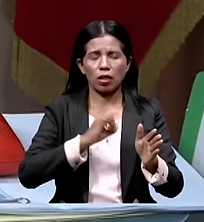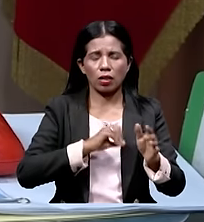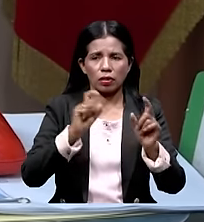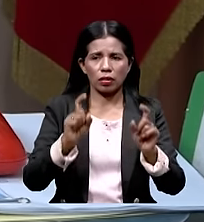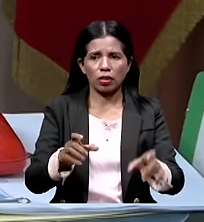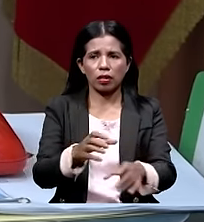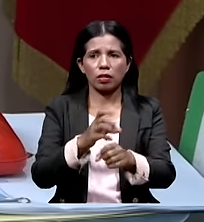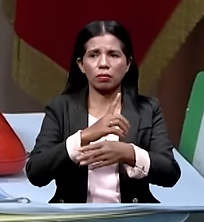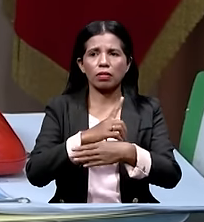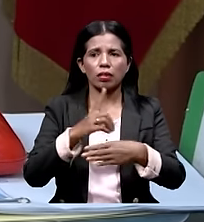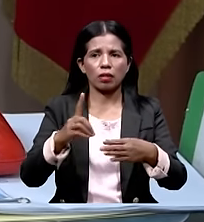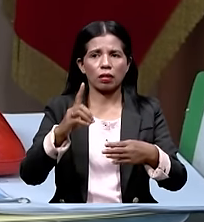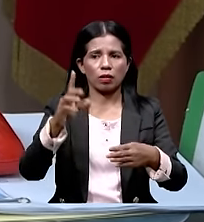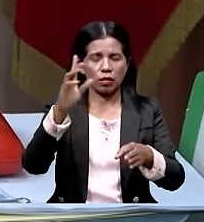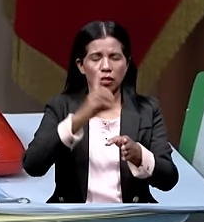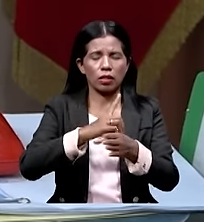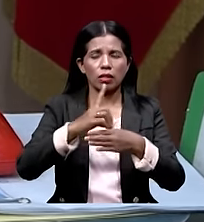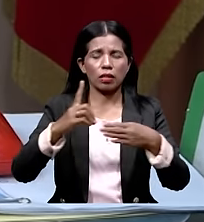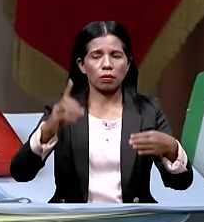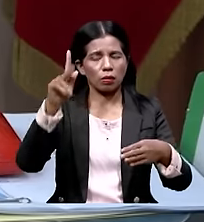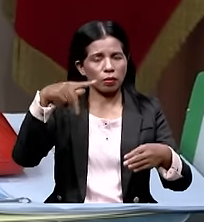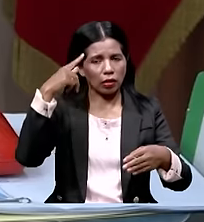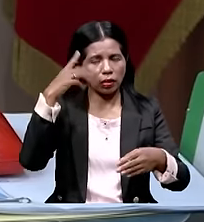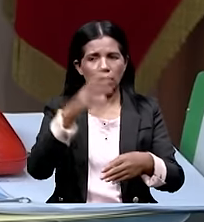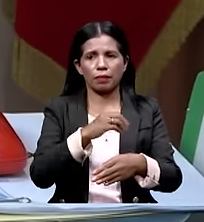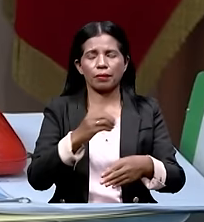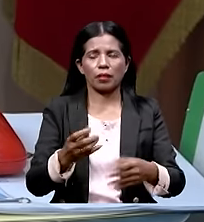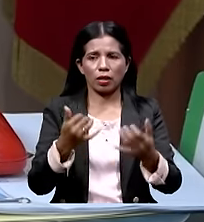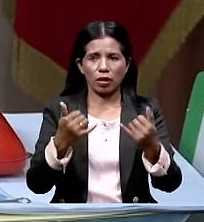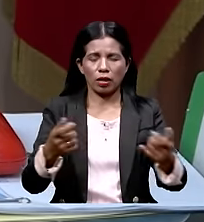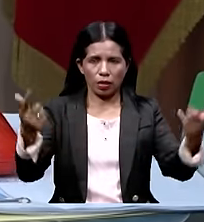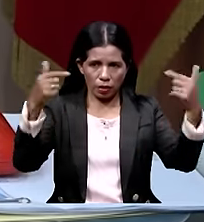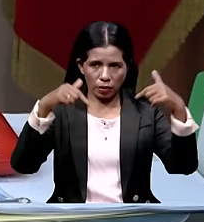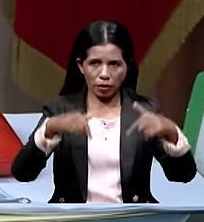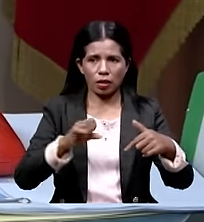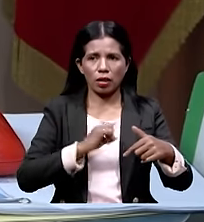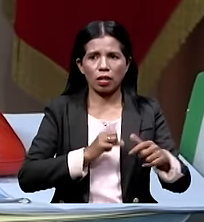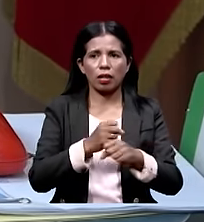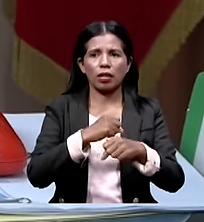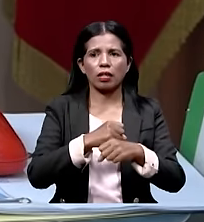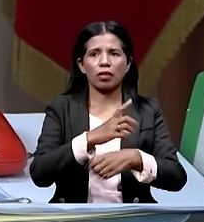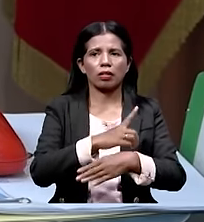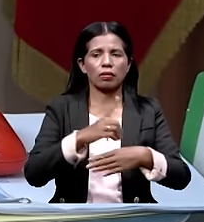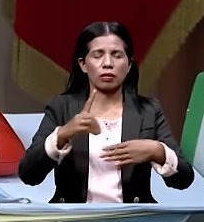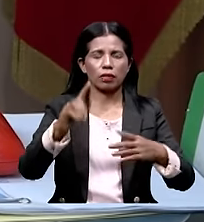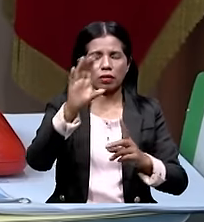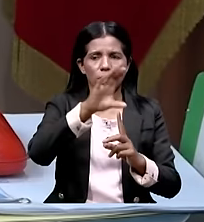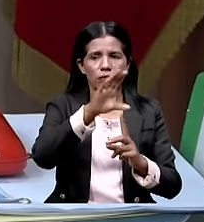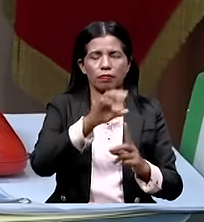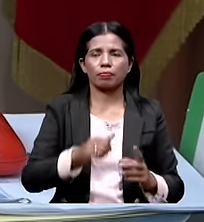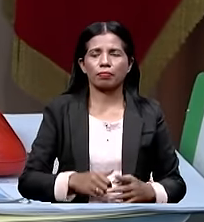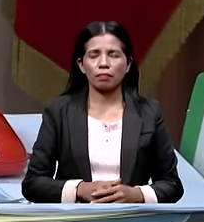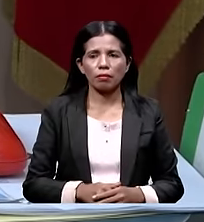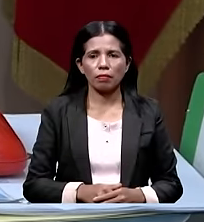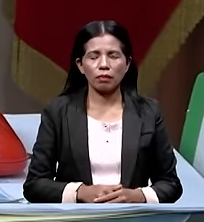uma diretiva política. Diretiva politika. Diretiva politika ini memang mai. Hau hal fal hamne diretiva du komando.